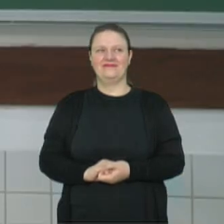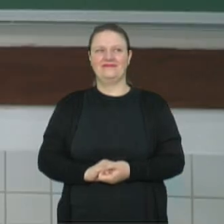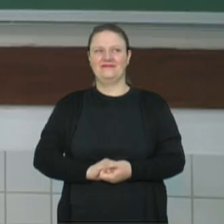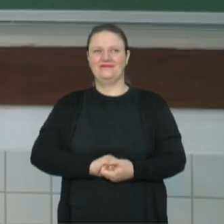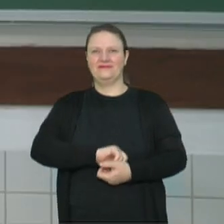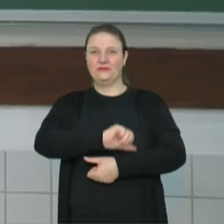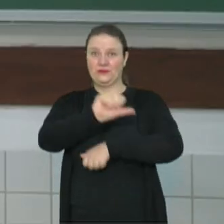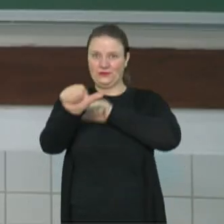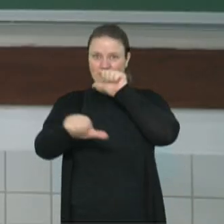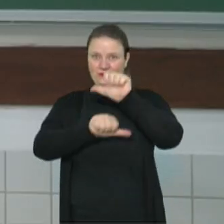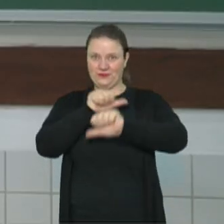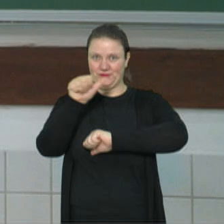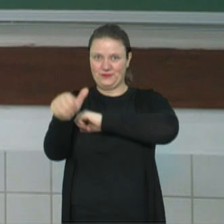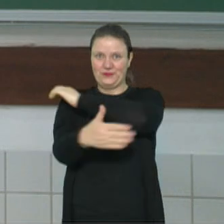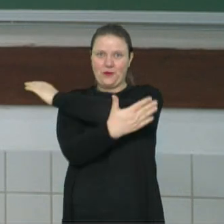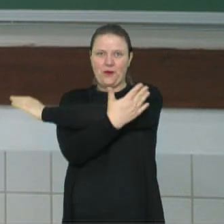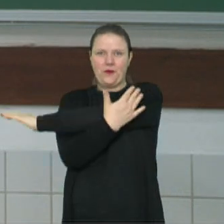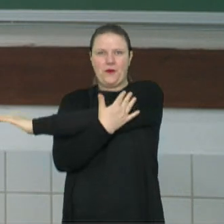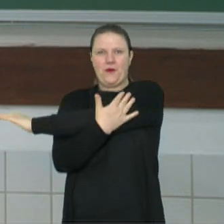Trocou.